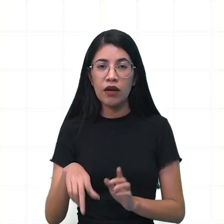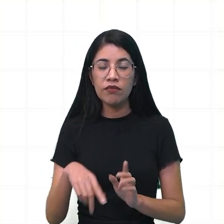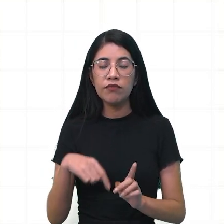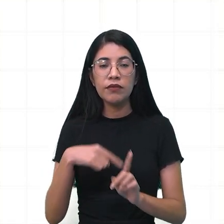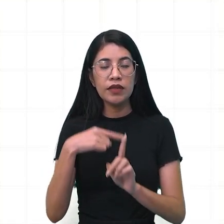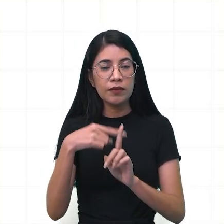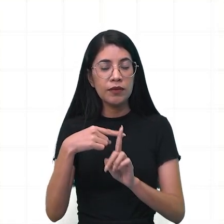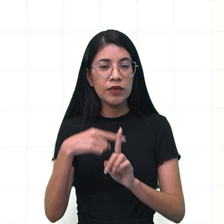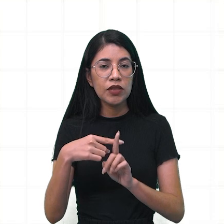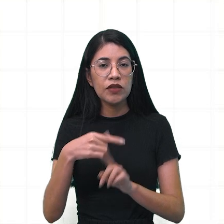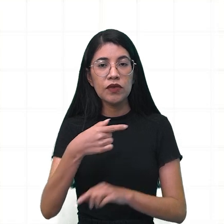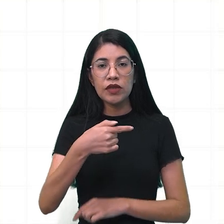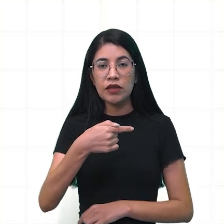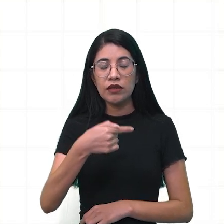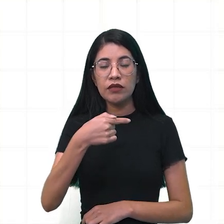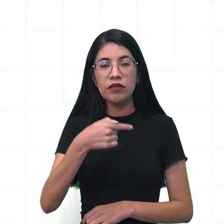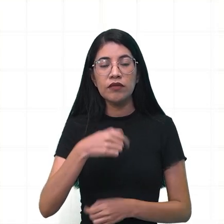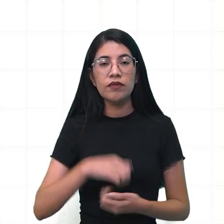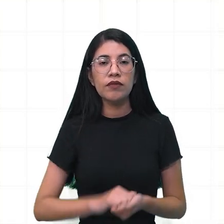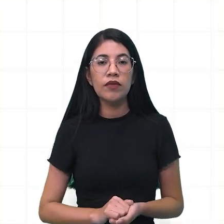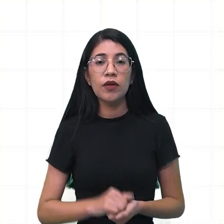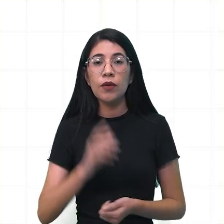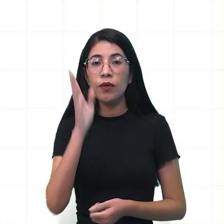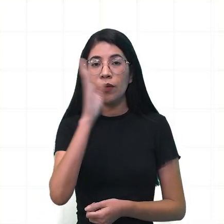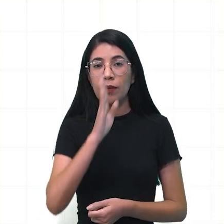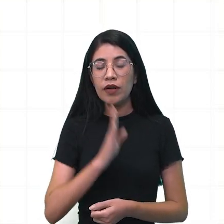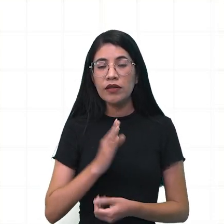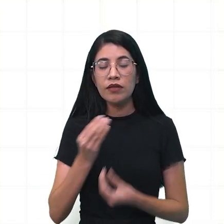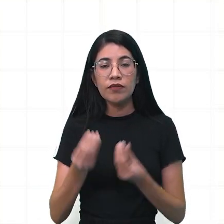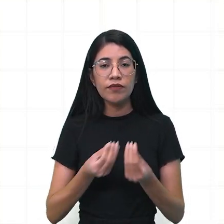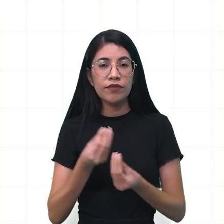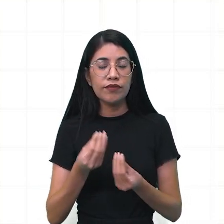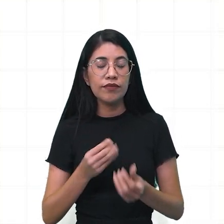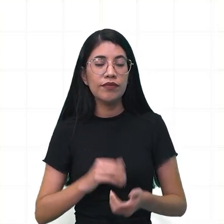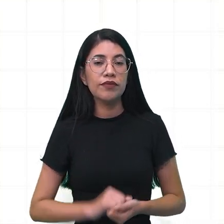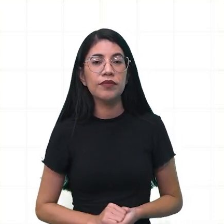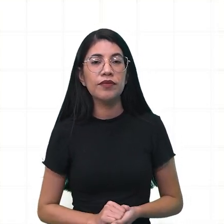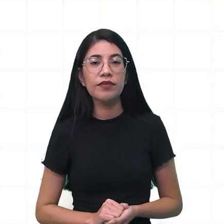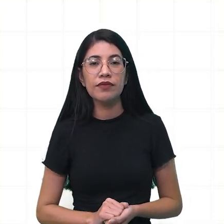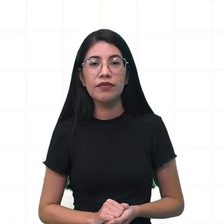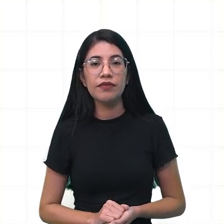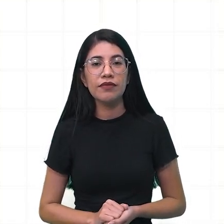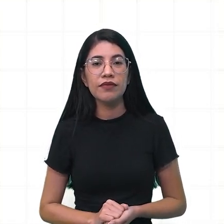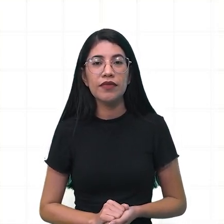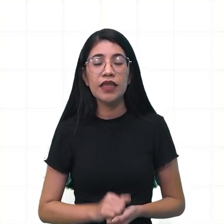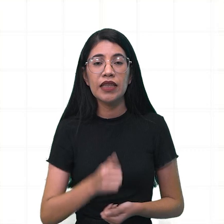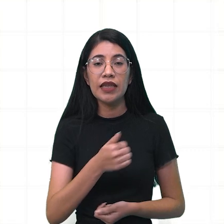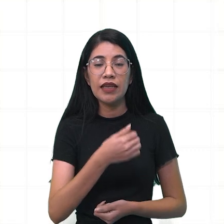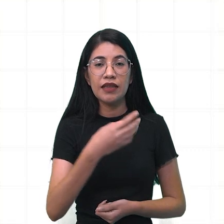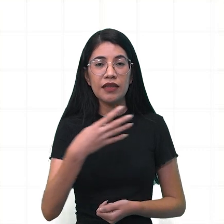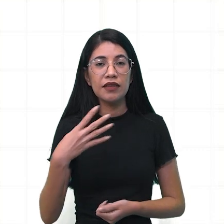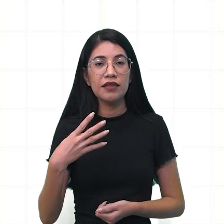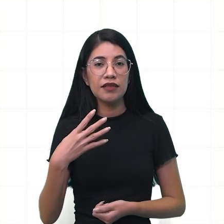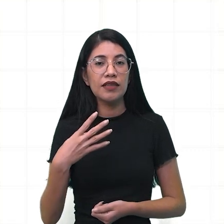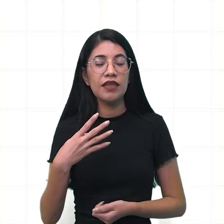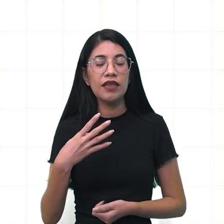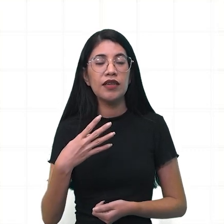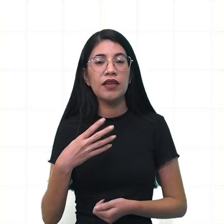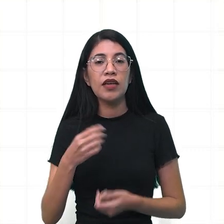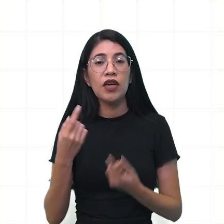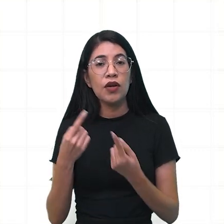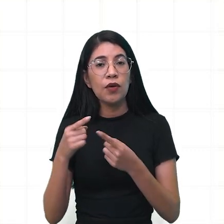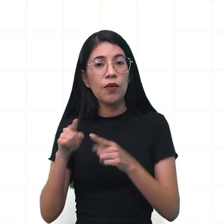gols Olha o que acontece aqui com o Brasil o Brasil eh fez 14 gols